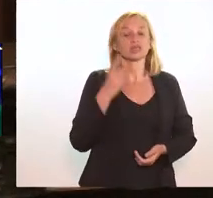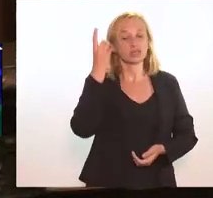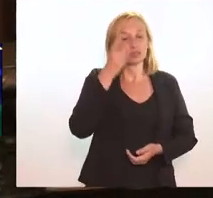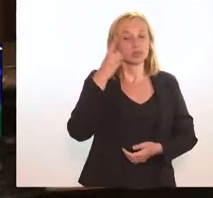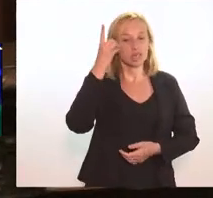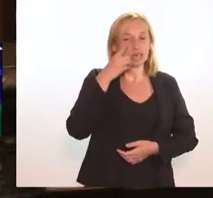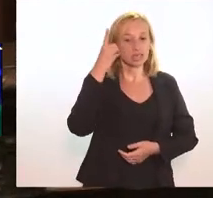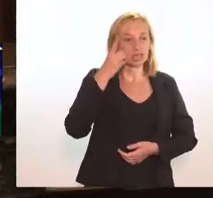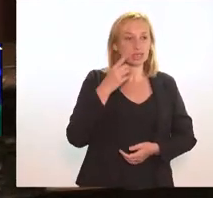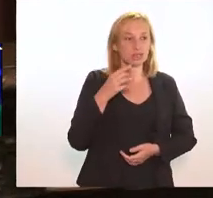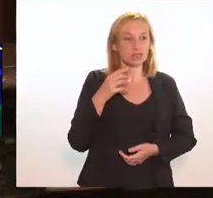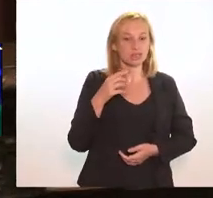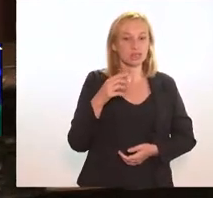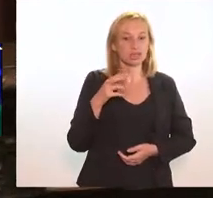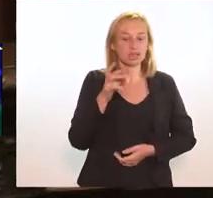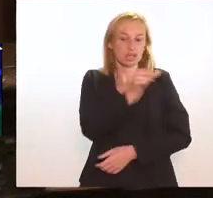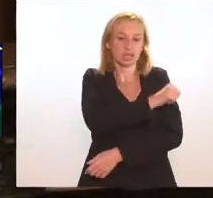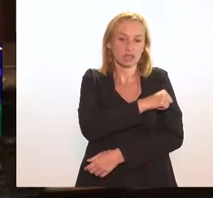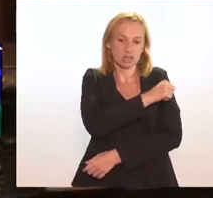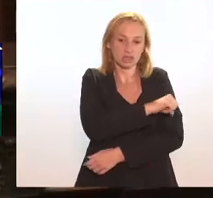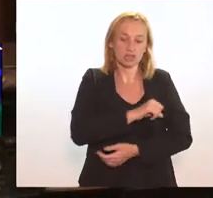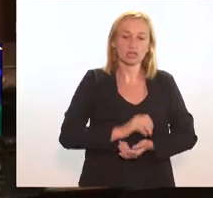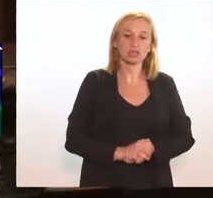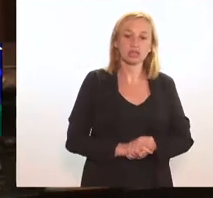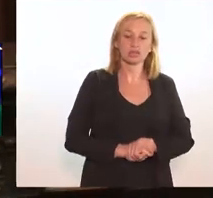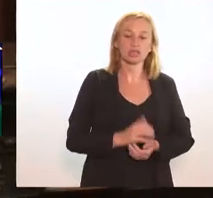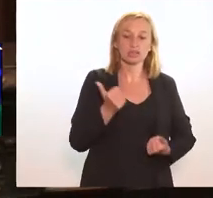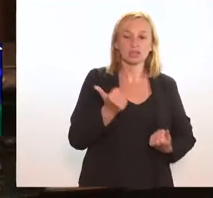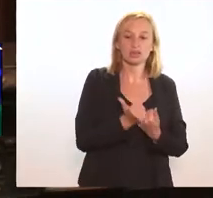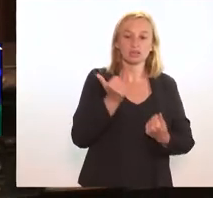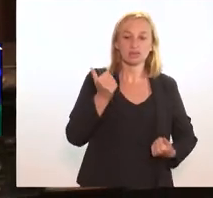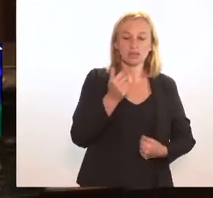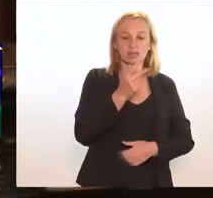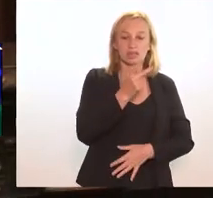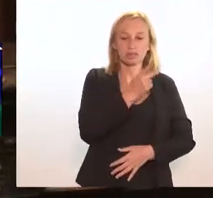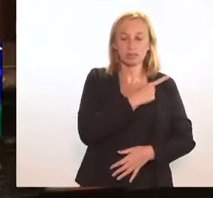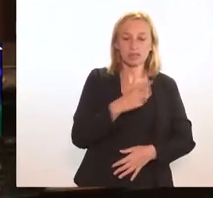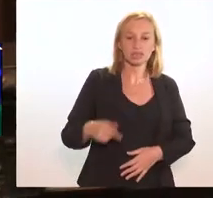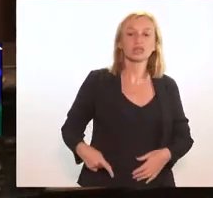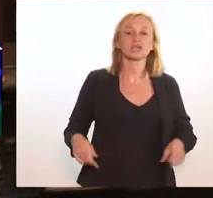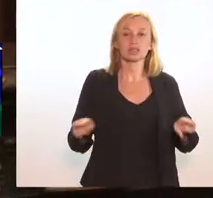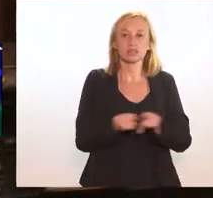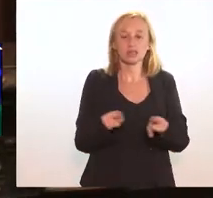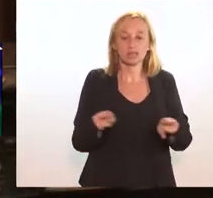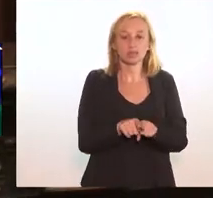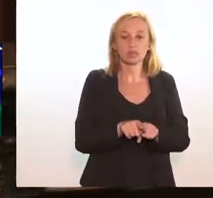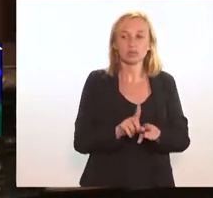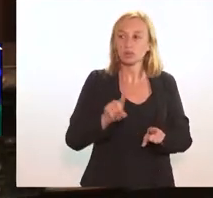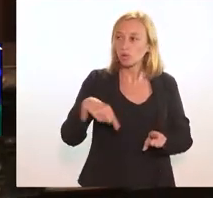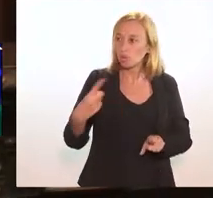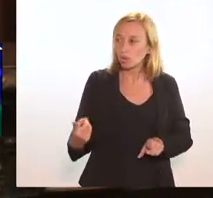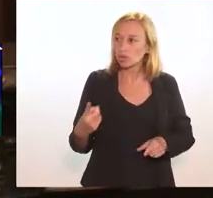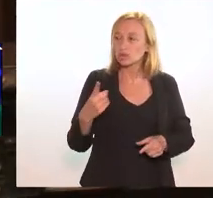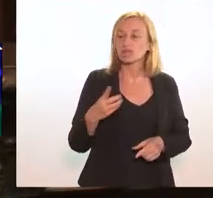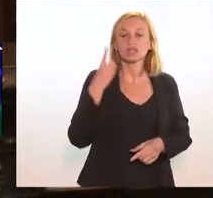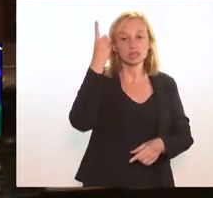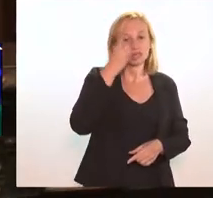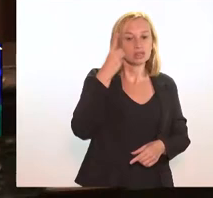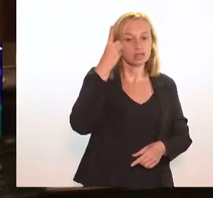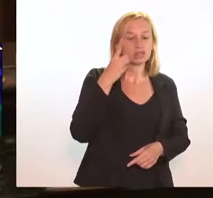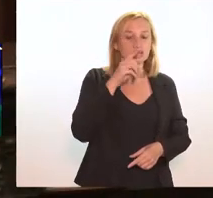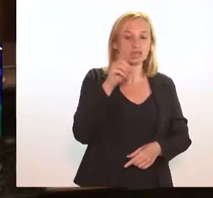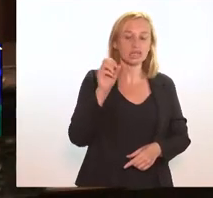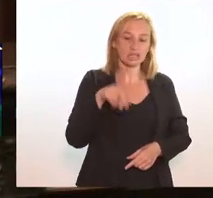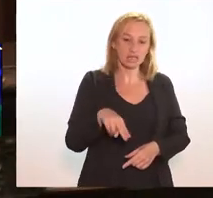deputada Rejane é a nossa vice-presidenta, também temos outros membros, como as deputadas